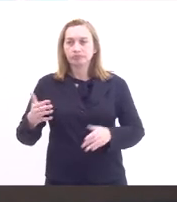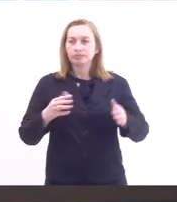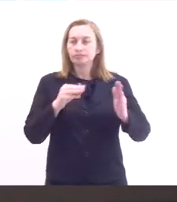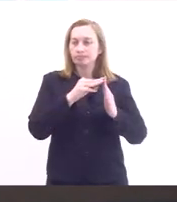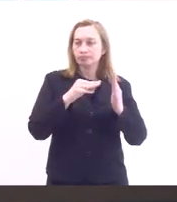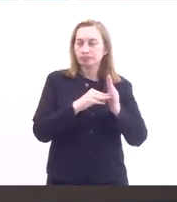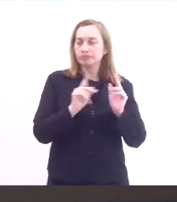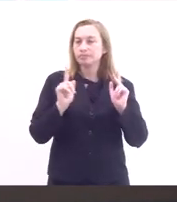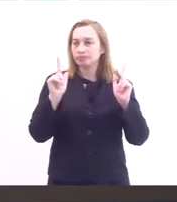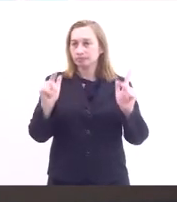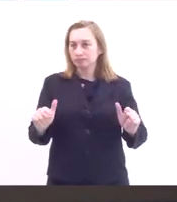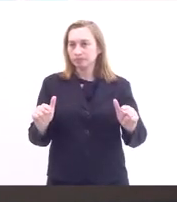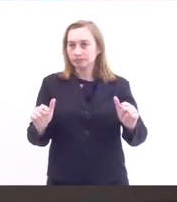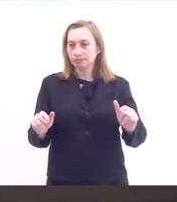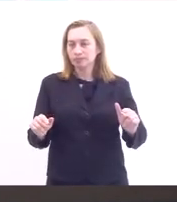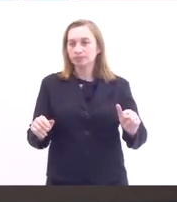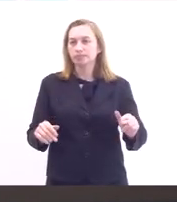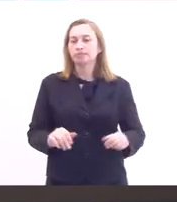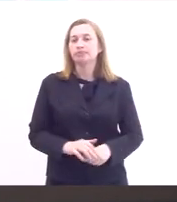metodologia,